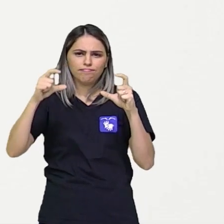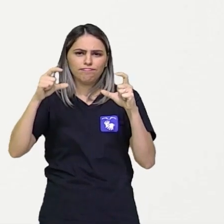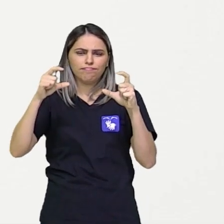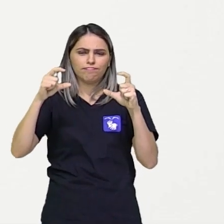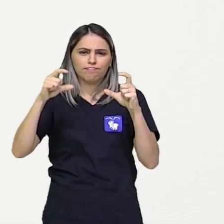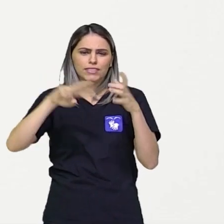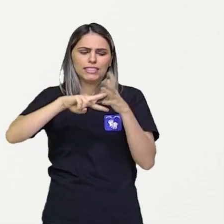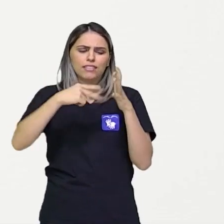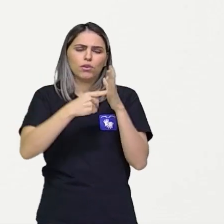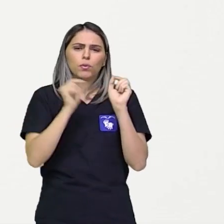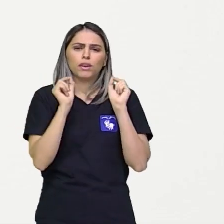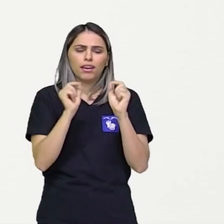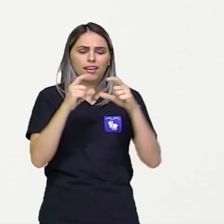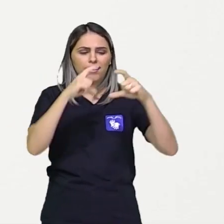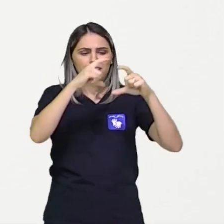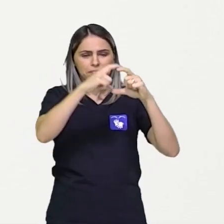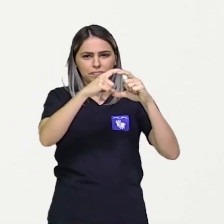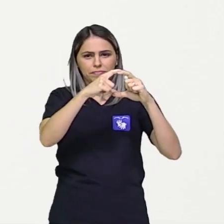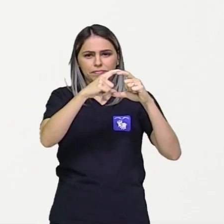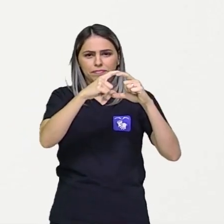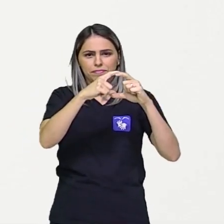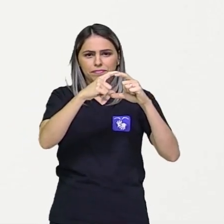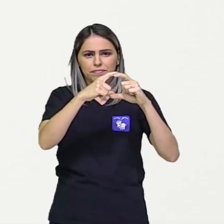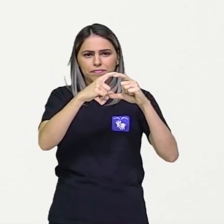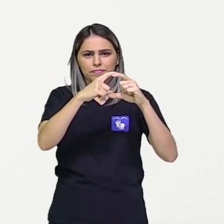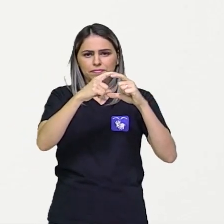é um quadradinho da tirinha.